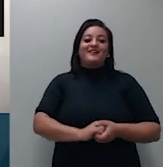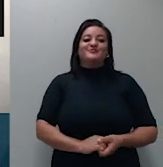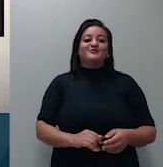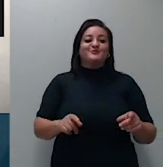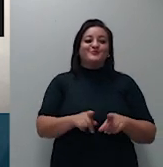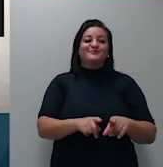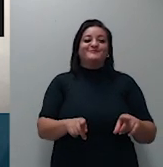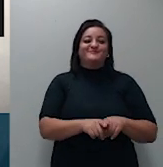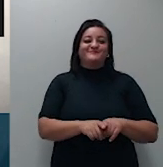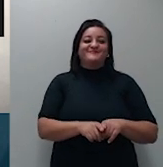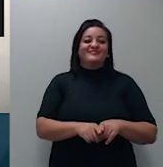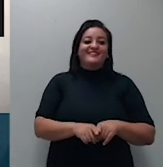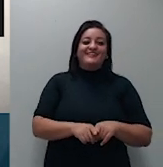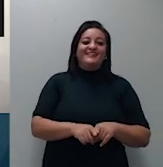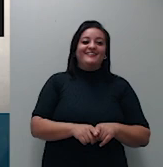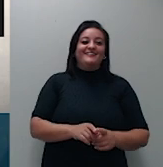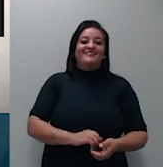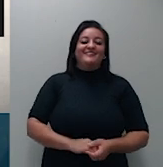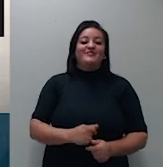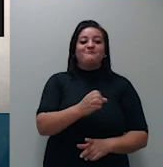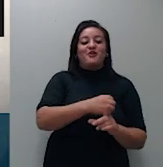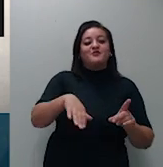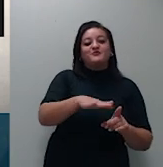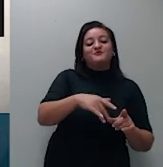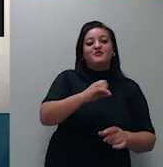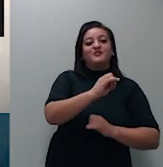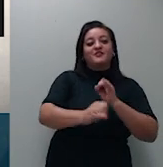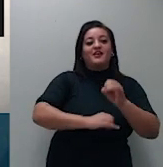o Marco civil da internet